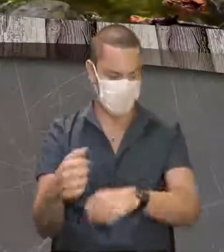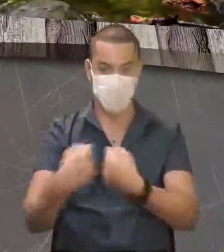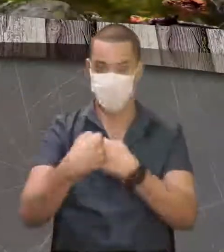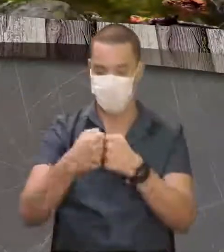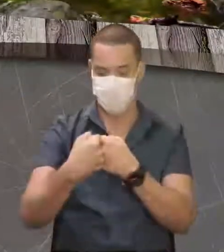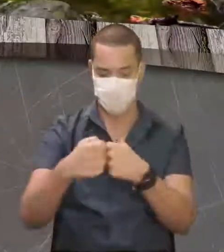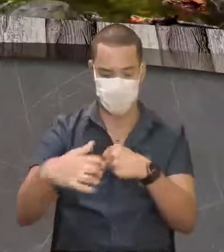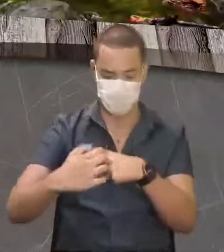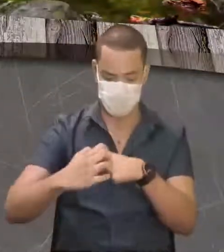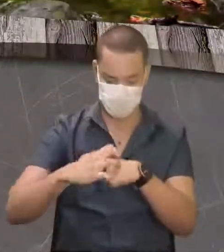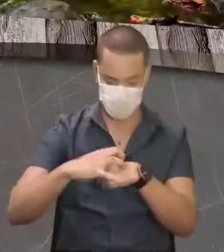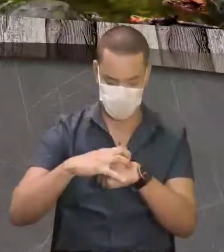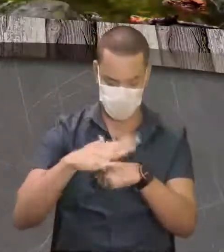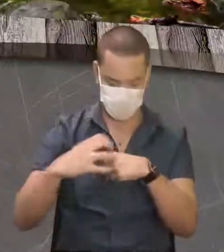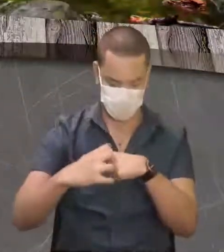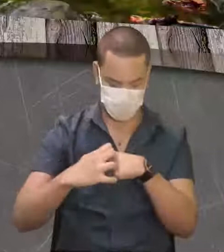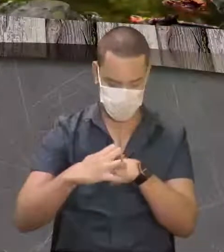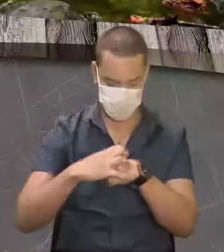joelho.